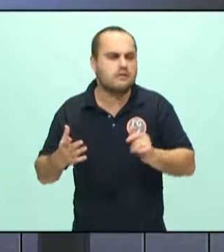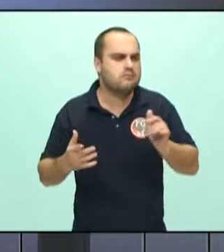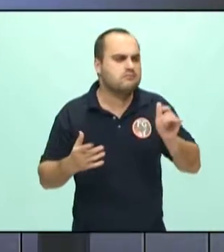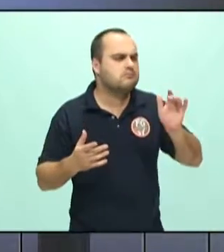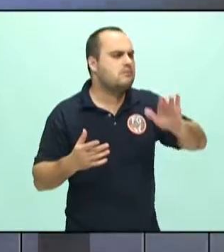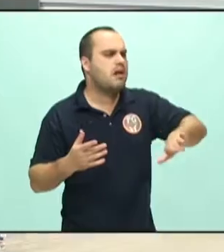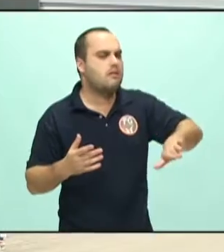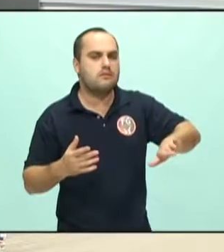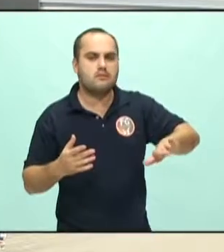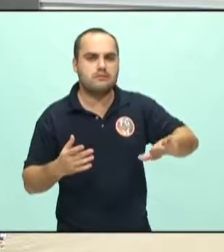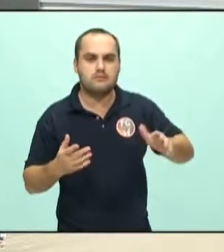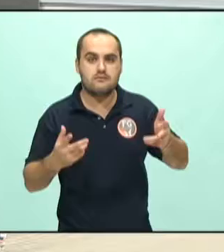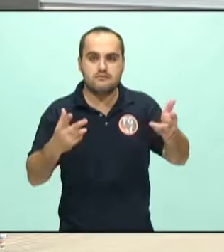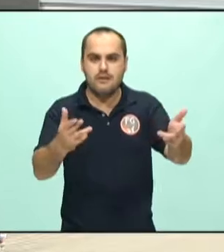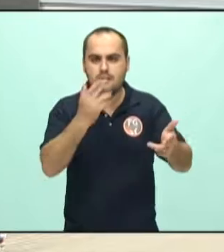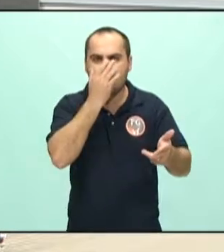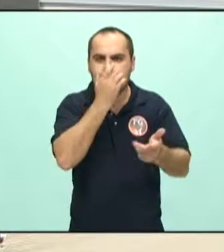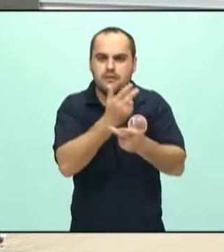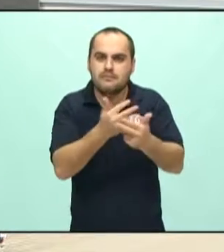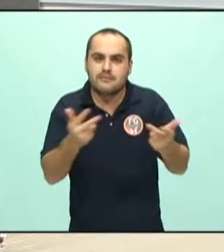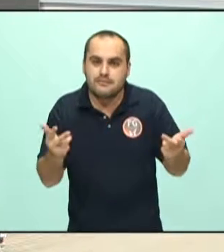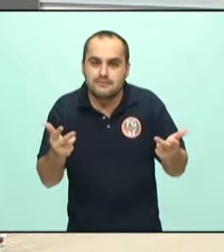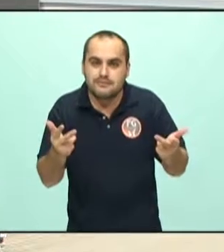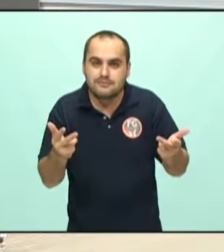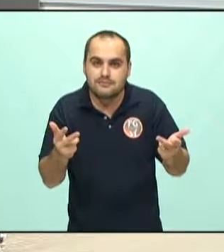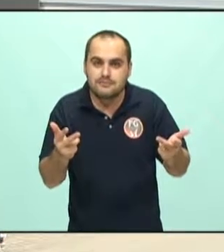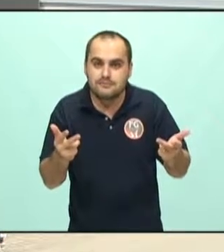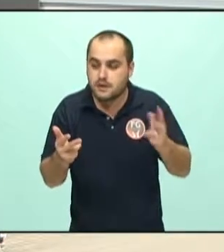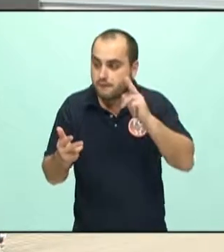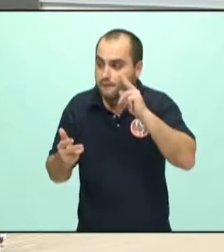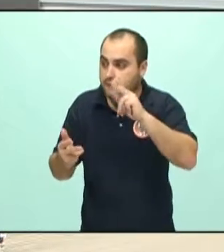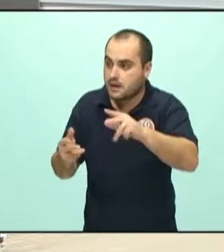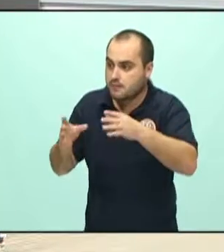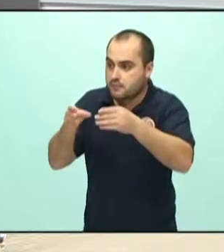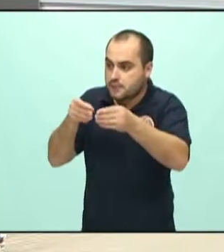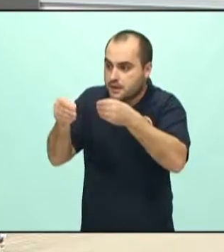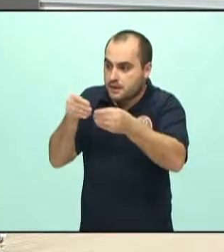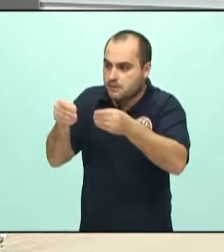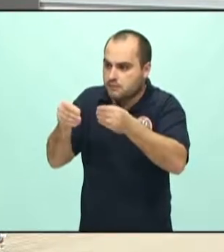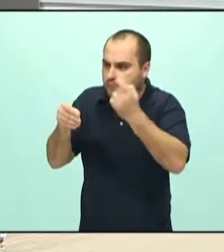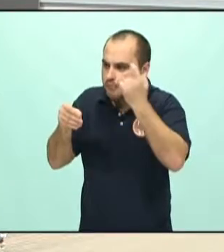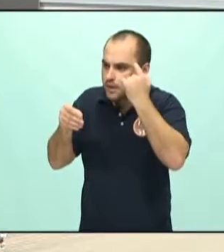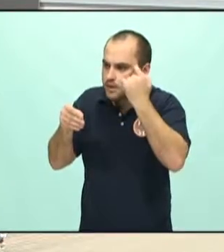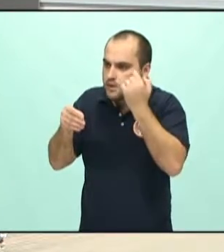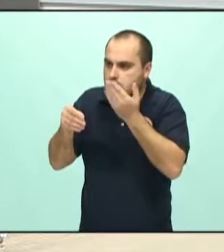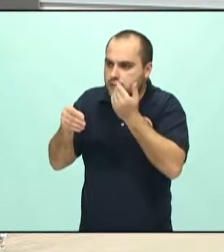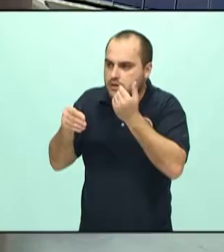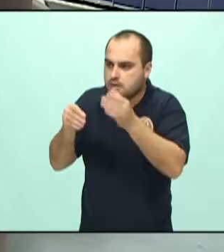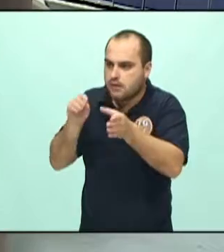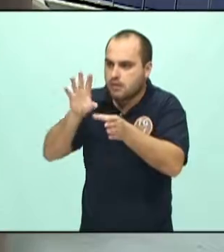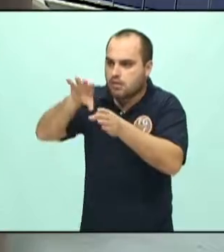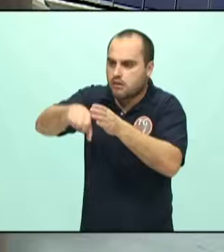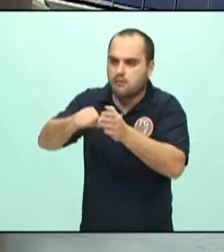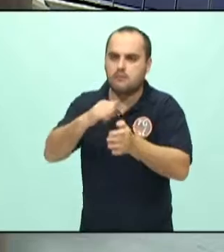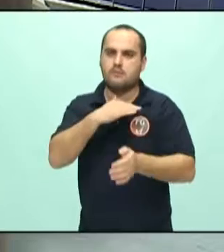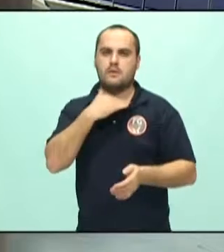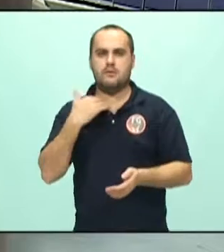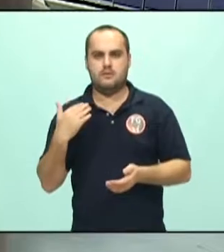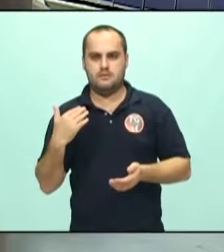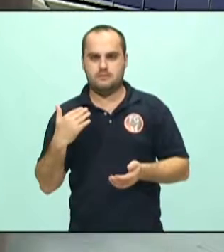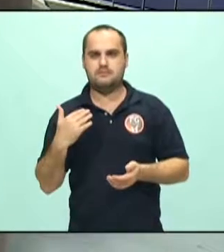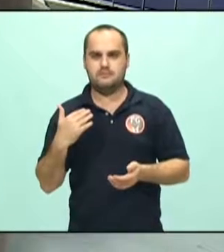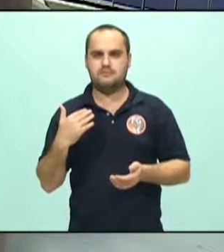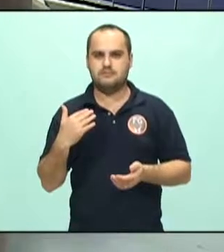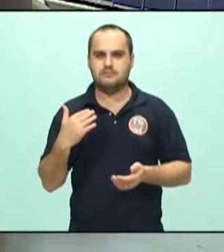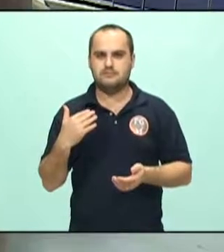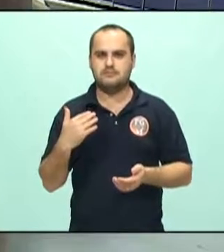né e os animais marinhos que eles se defrontam a equipa plástico mas eles acham que a comida em gerem acabou morrendo é como a gente tem visto